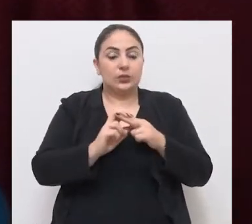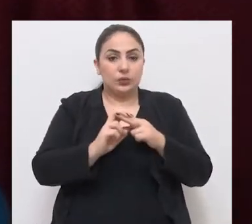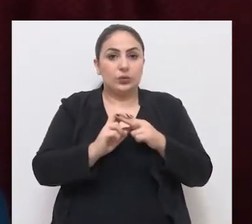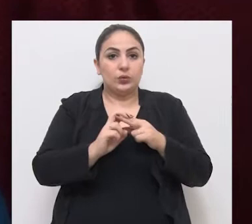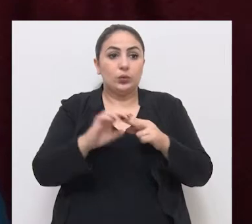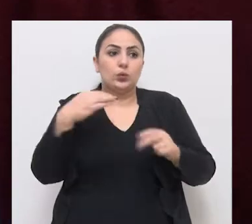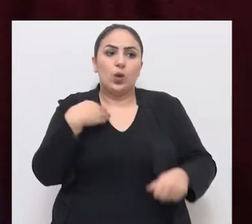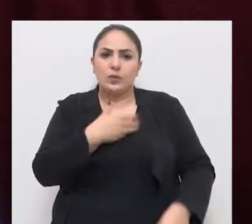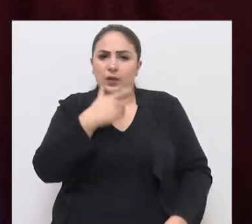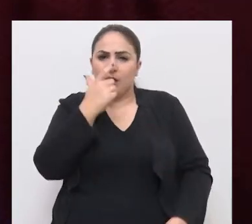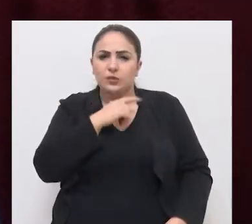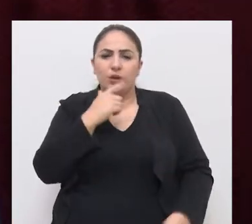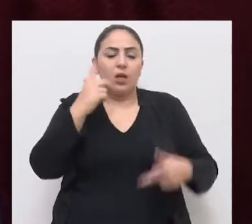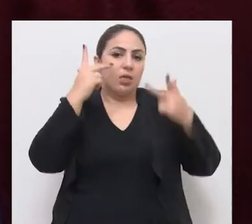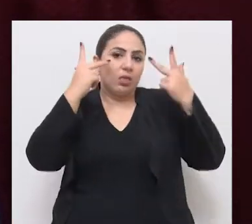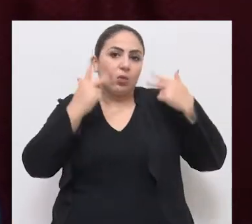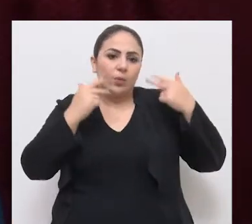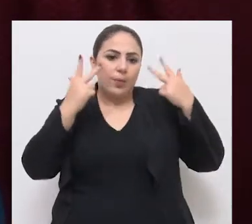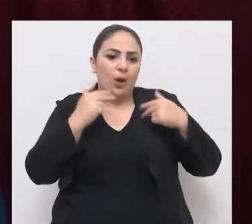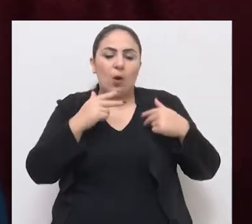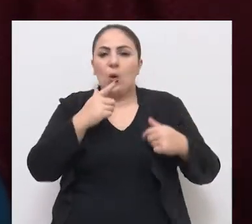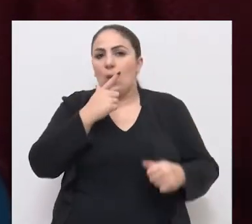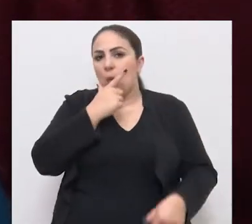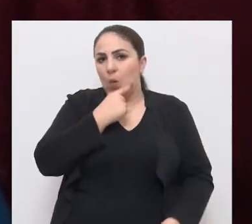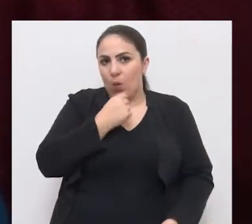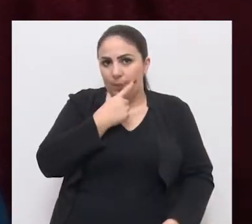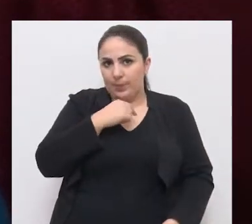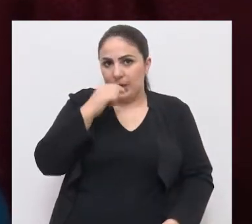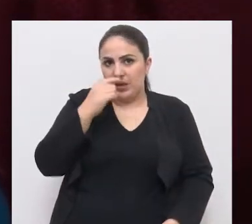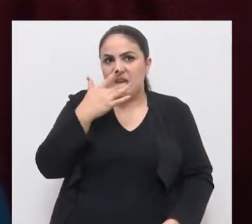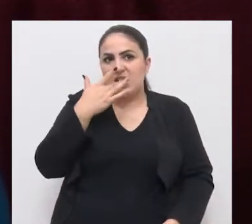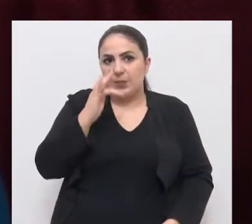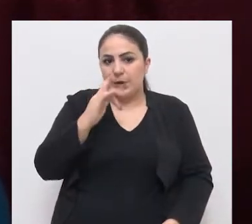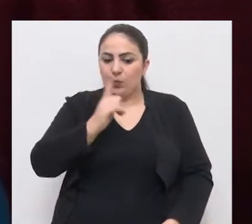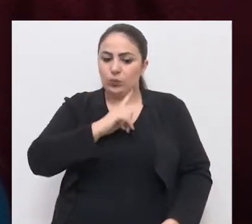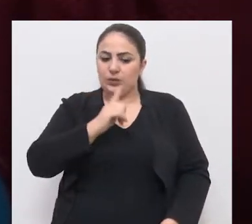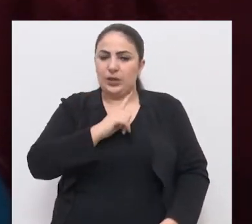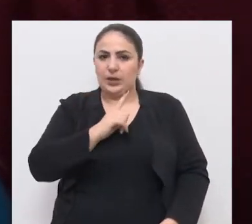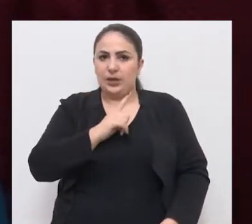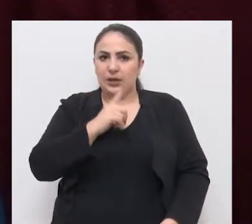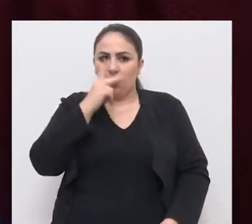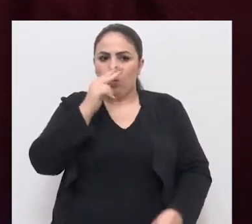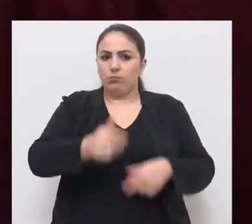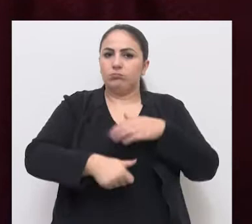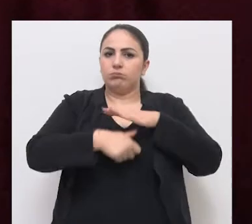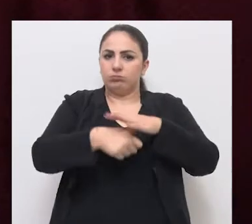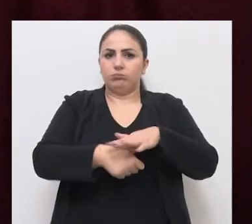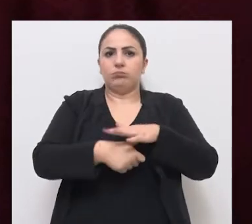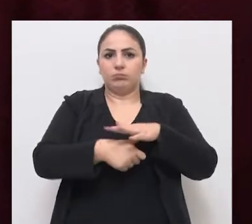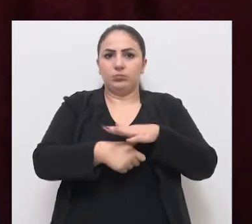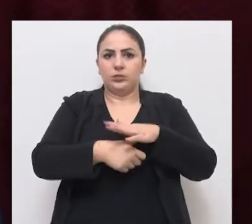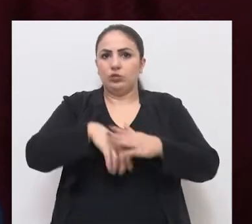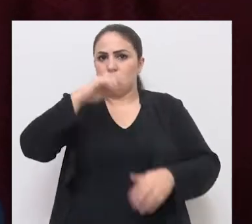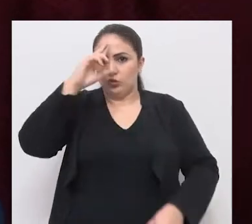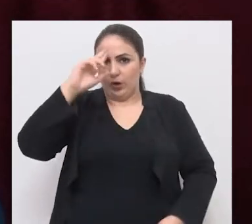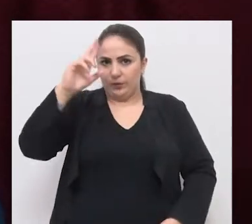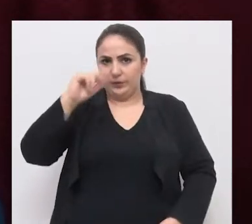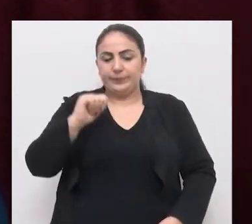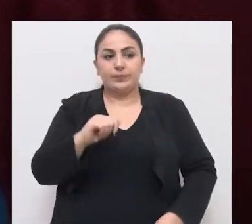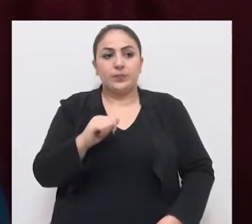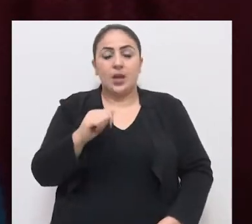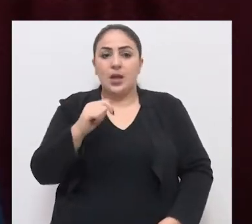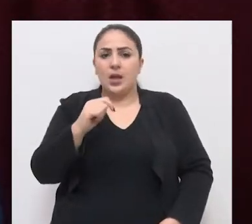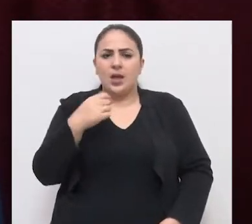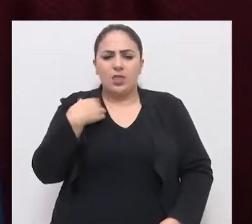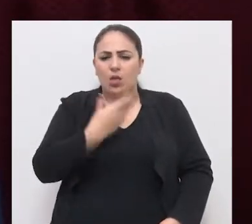isso que nós achamos muito normal homens brancos estarem em posições de liderança, em posições de